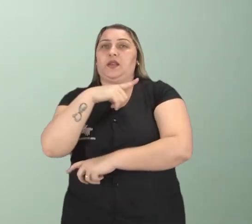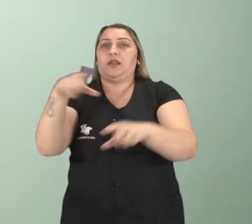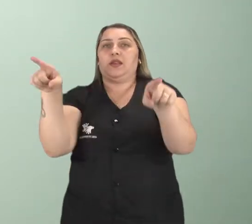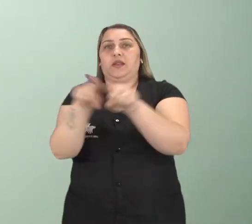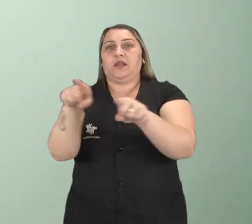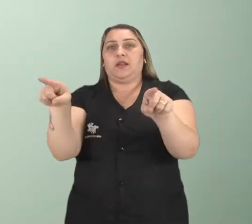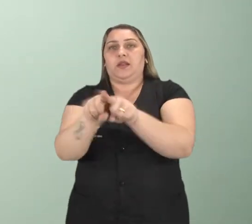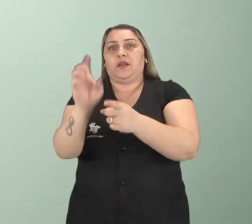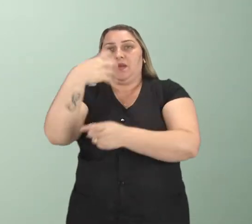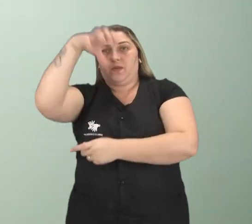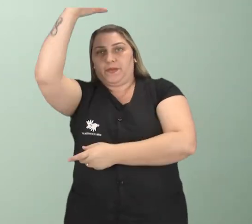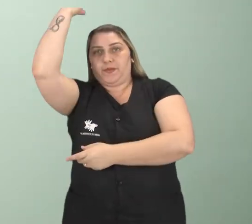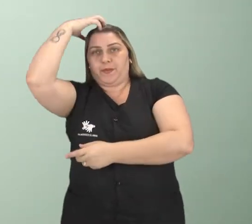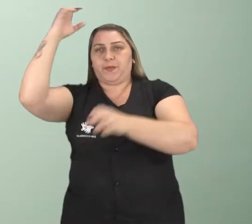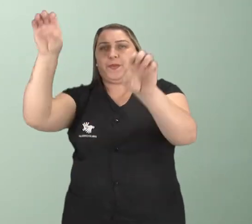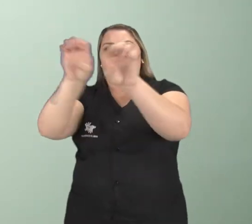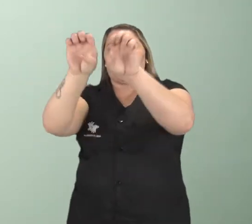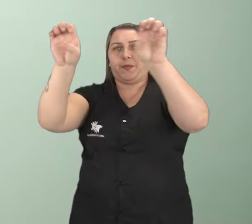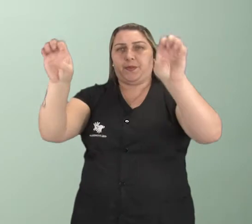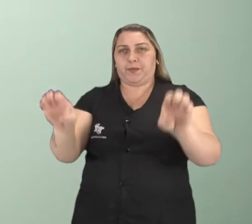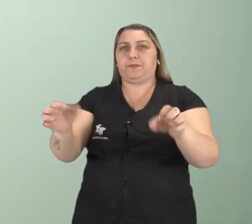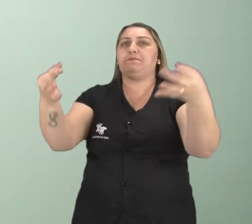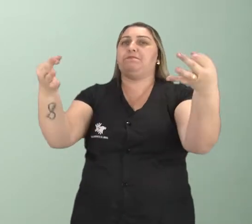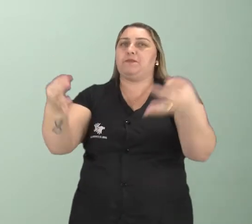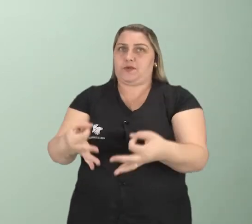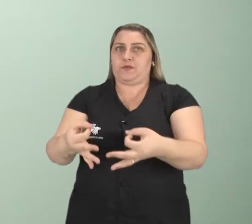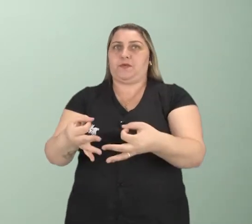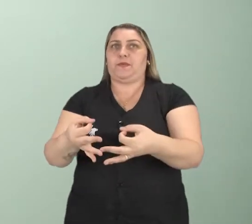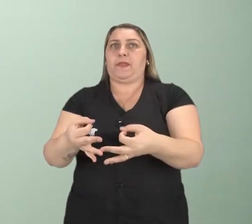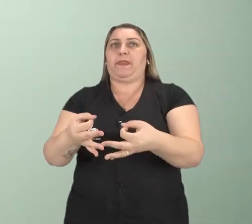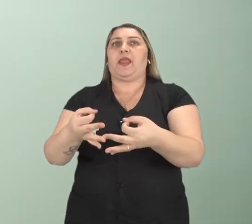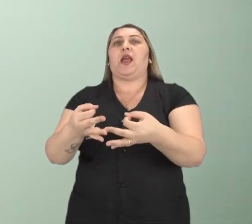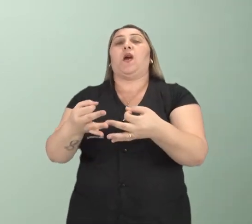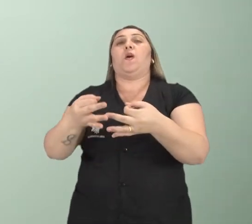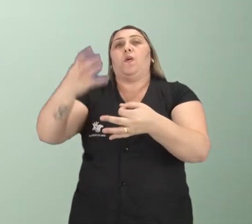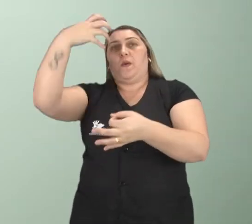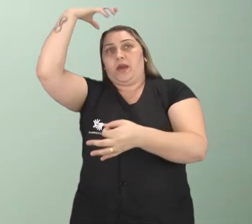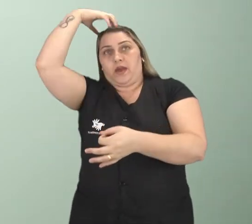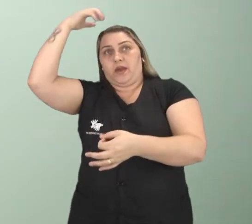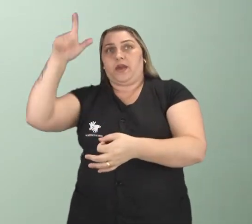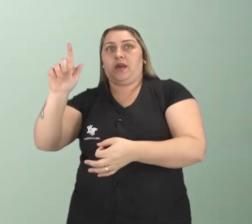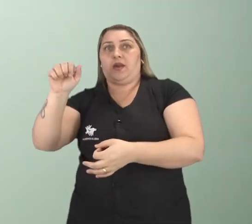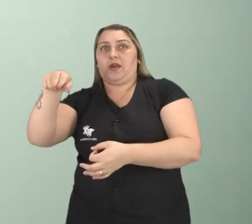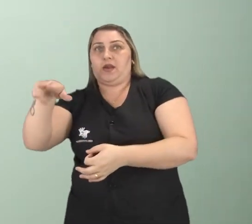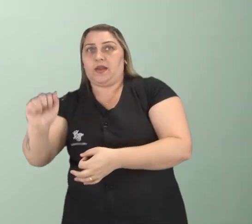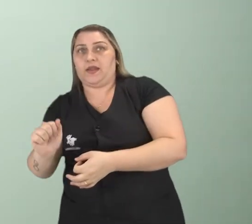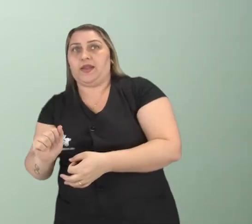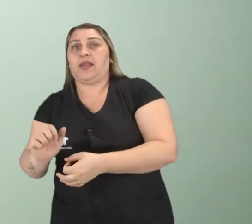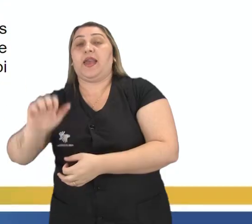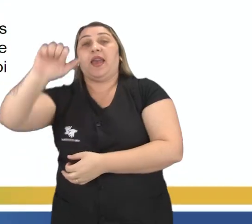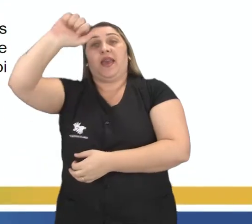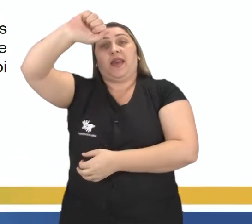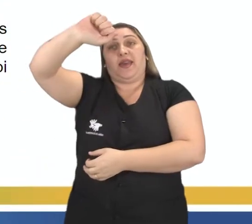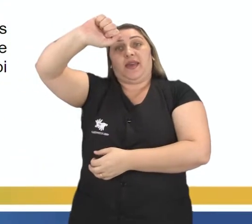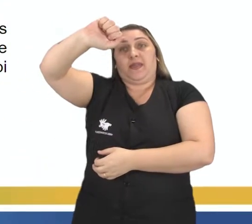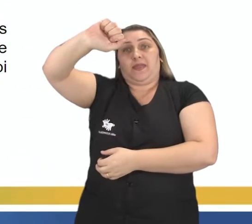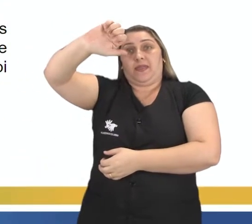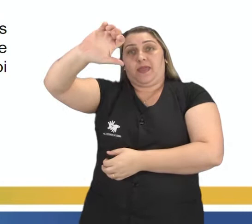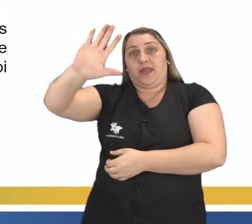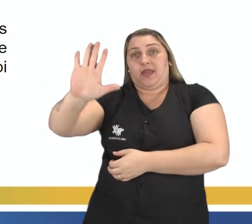reinos aí altamente estruturados. Acerca do reino de Gana, o reino de Gana,